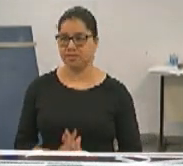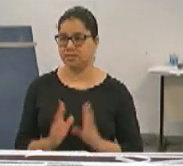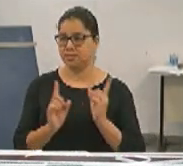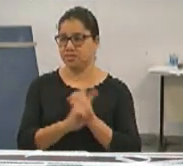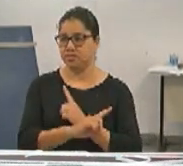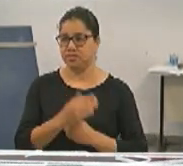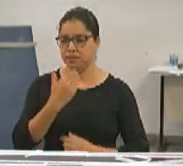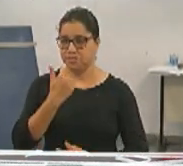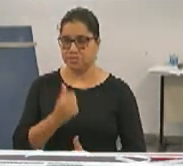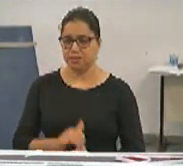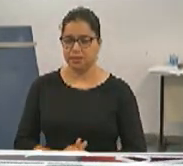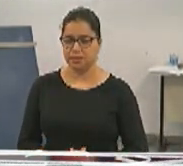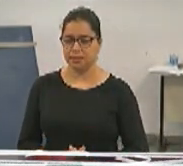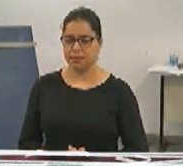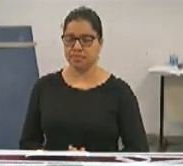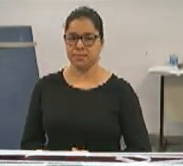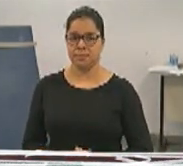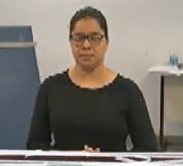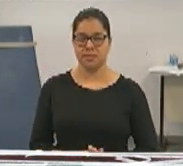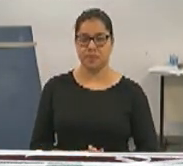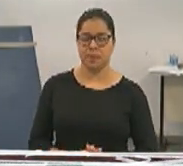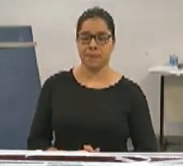O senhor tem um minuto.